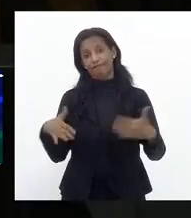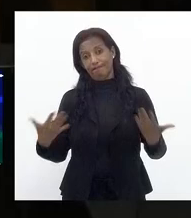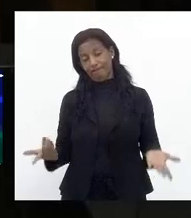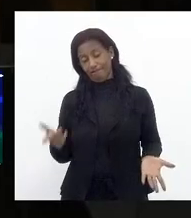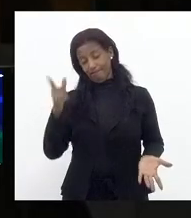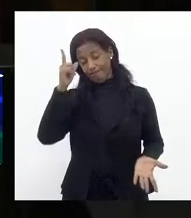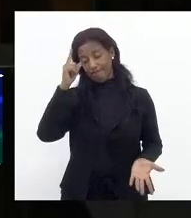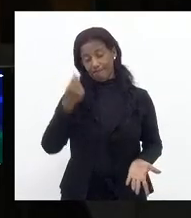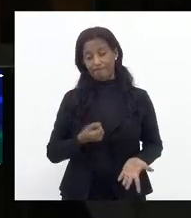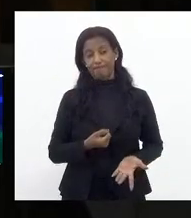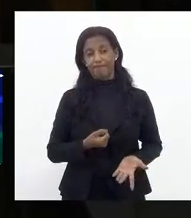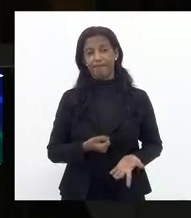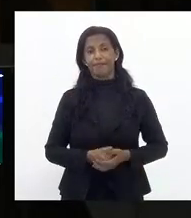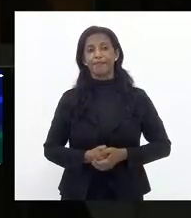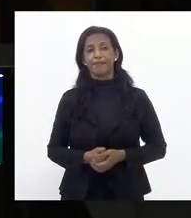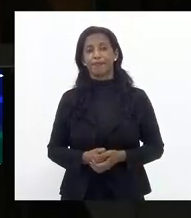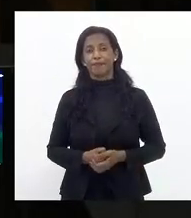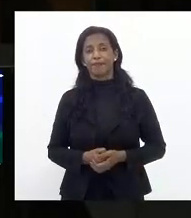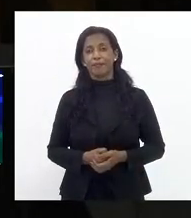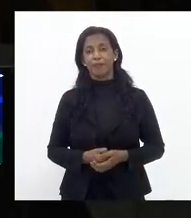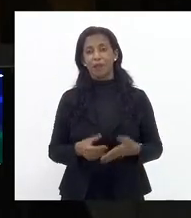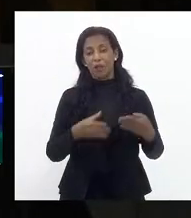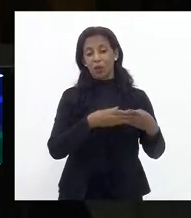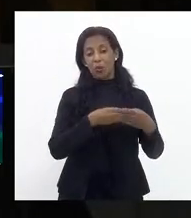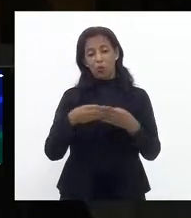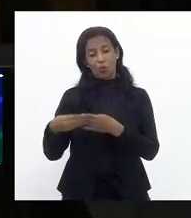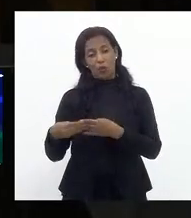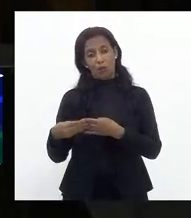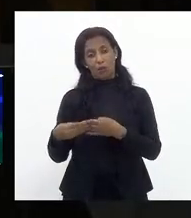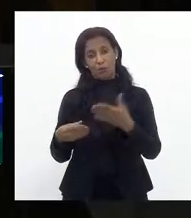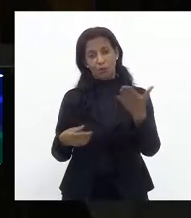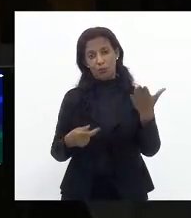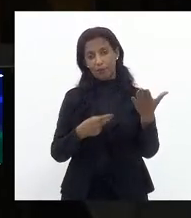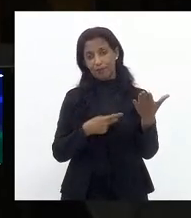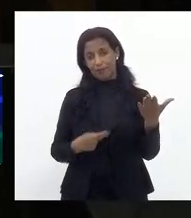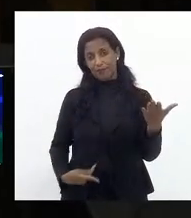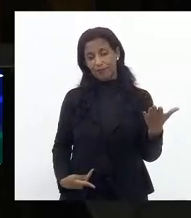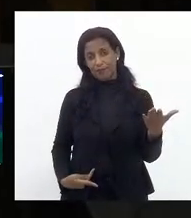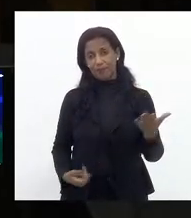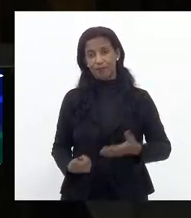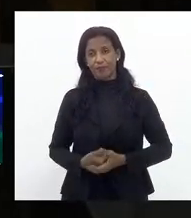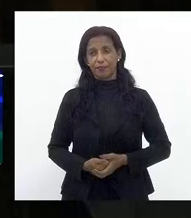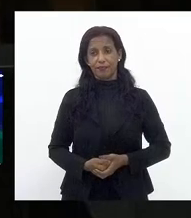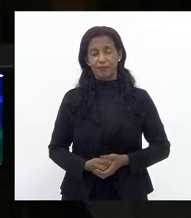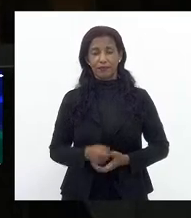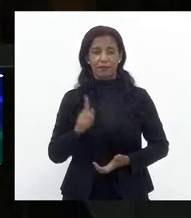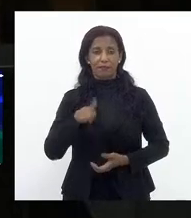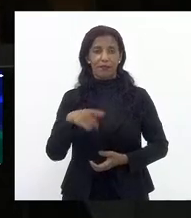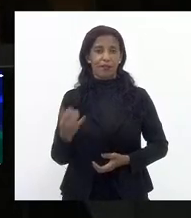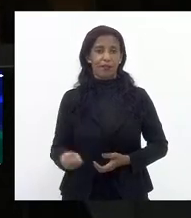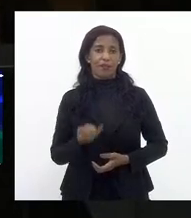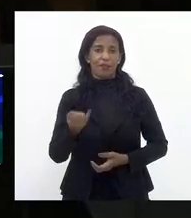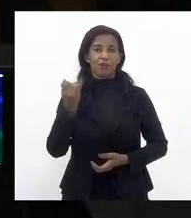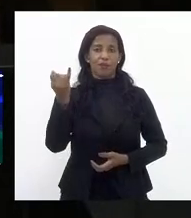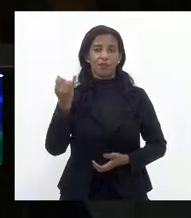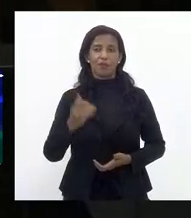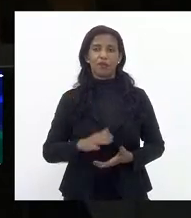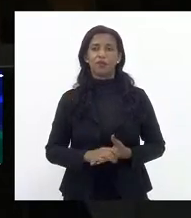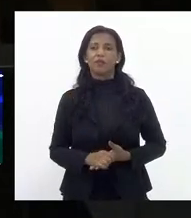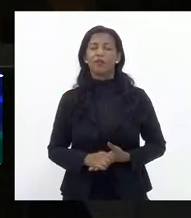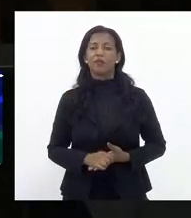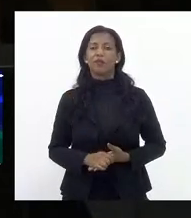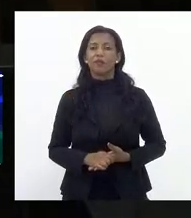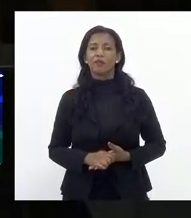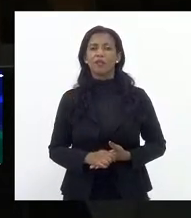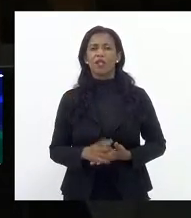evidentemente, que a condução de Vossa Excelência passa a ser muito importante. Eu peguei o expediente